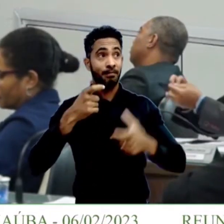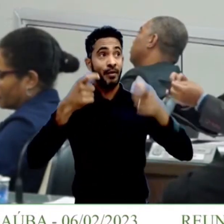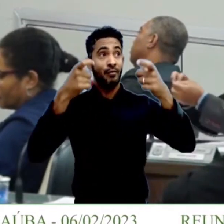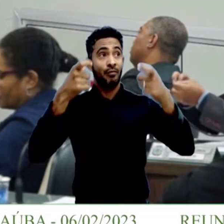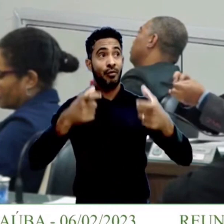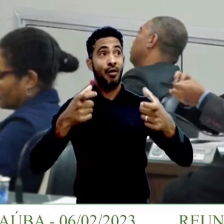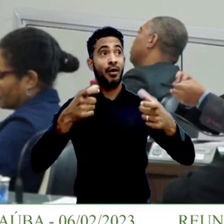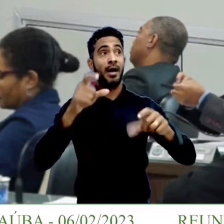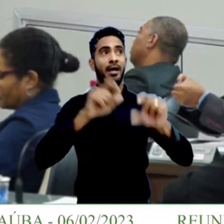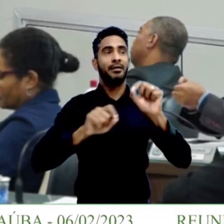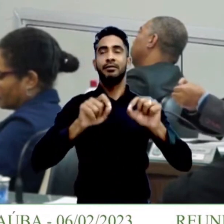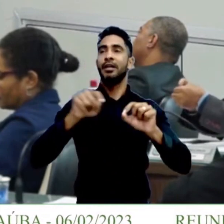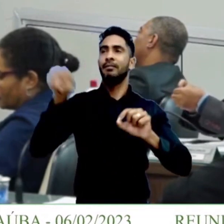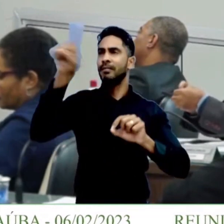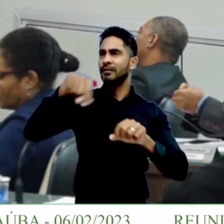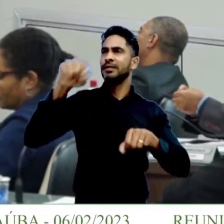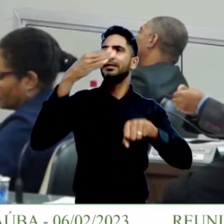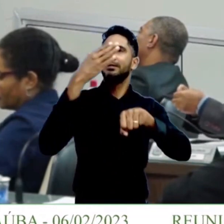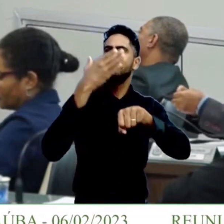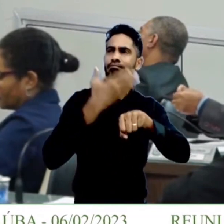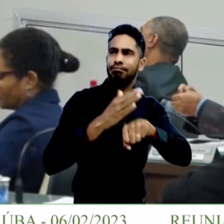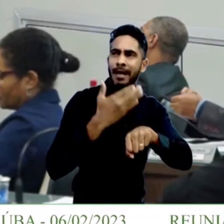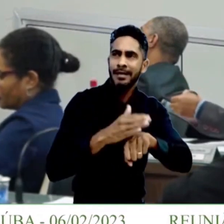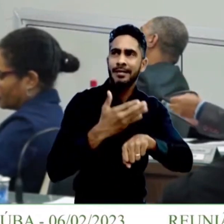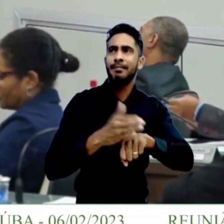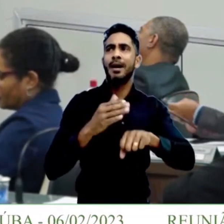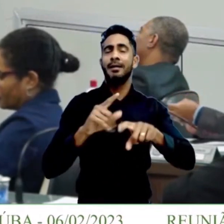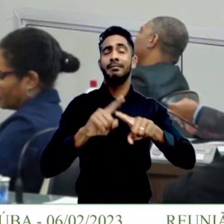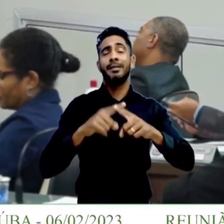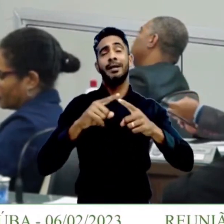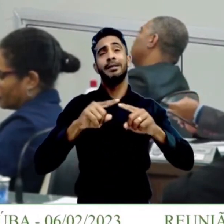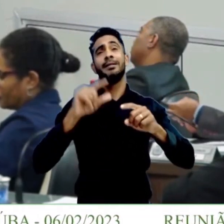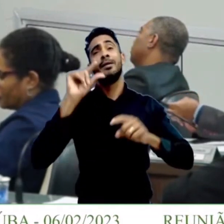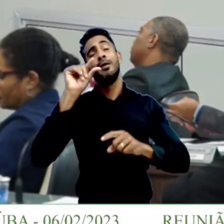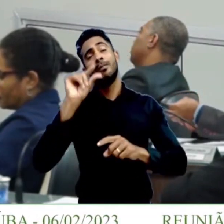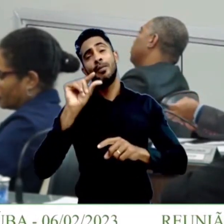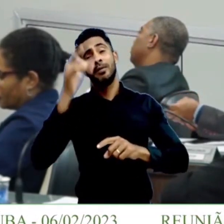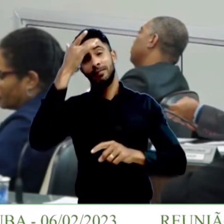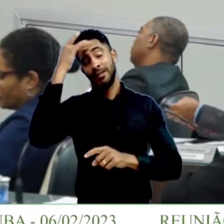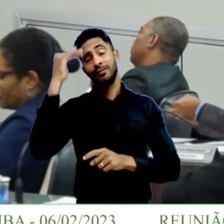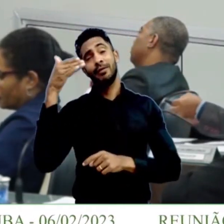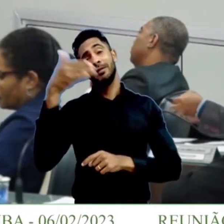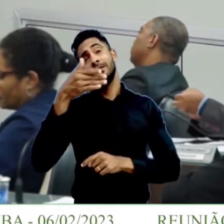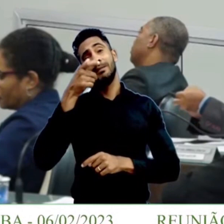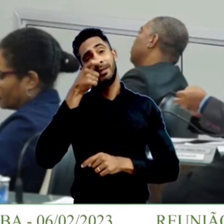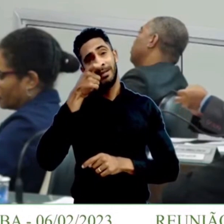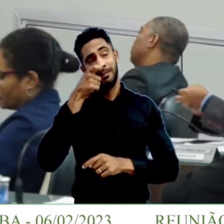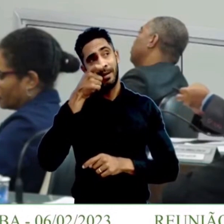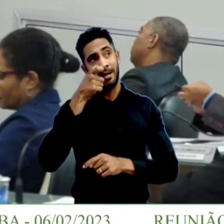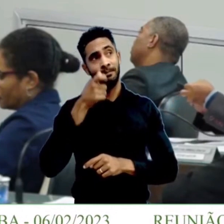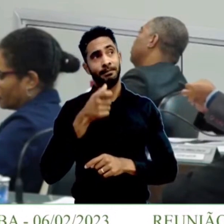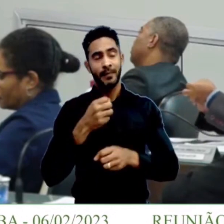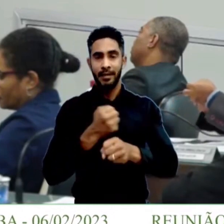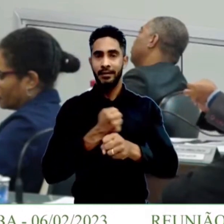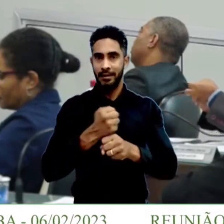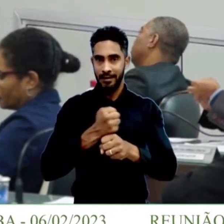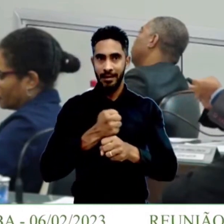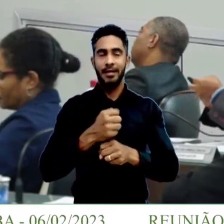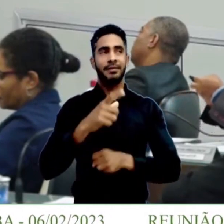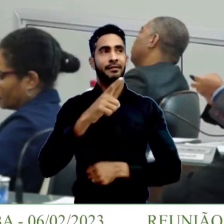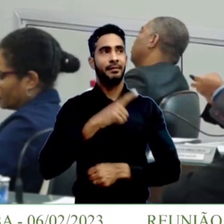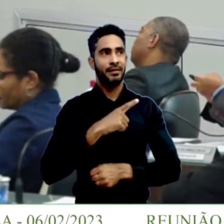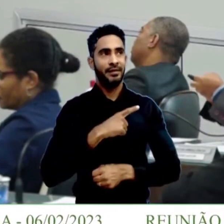para muitos participarem, e muitas vezes a gente vê bancos vazios, né? Nesse ano nós vamos